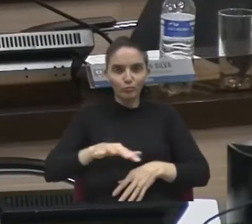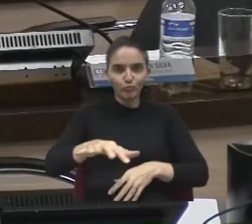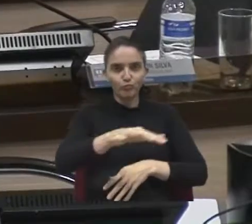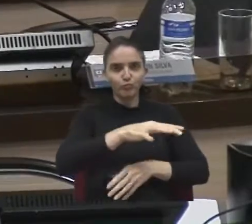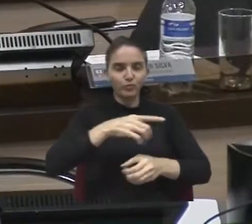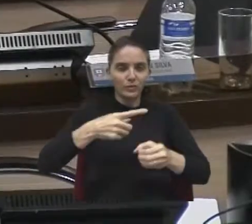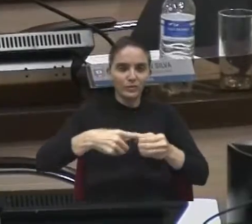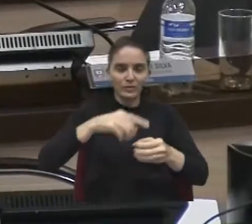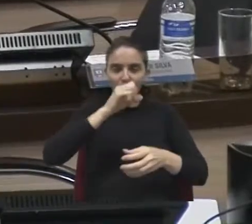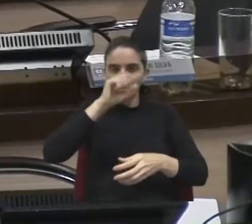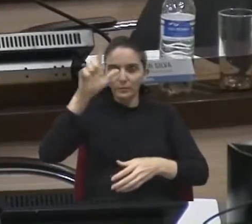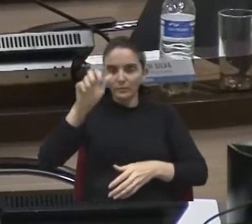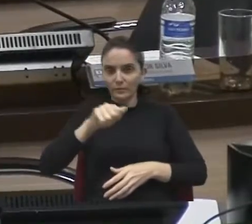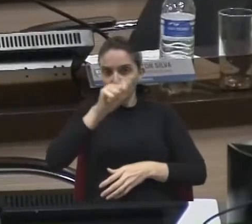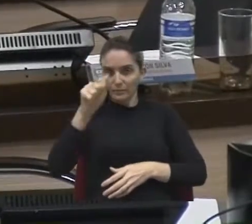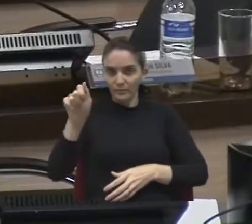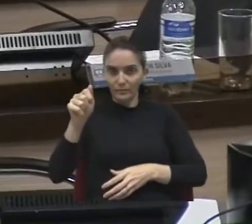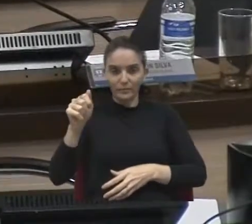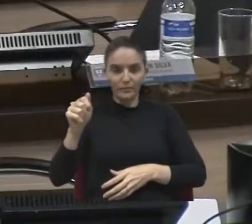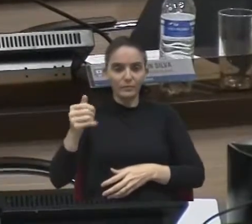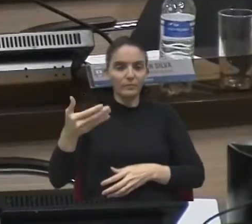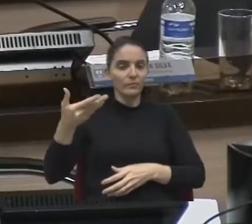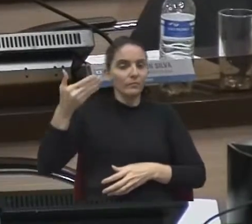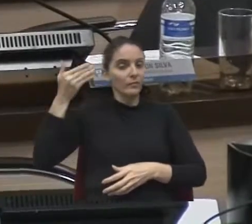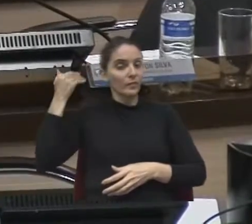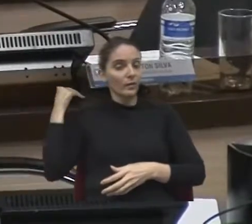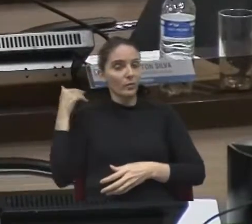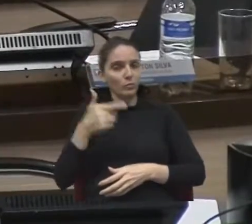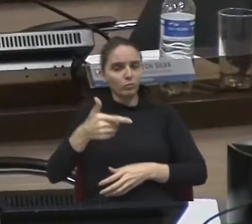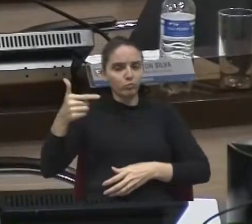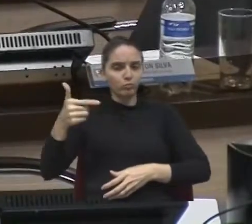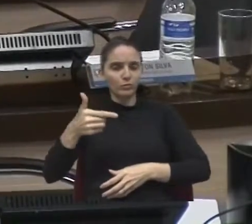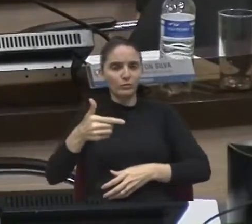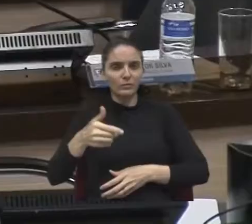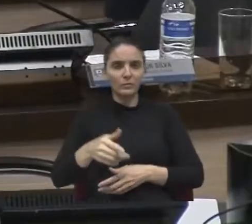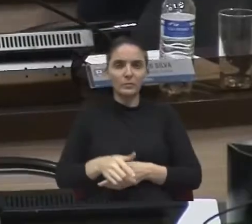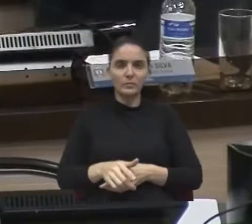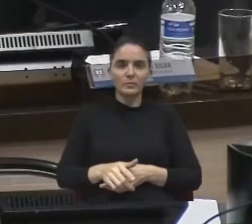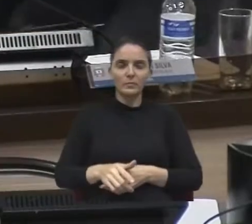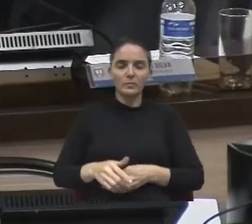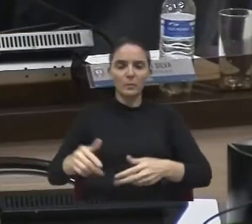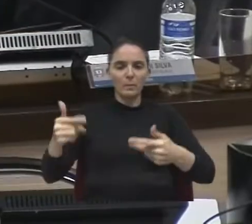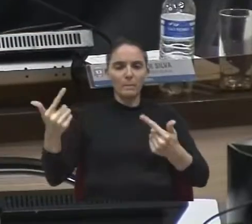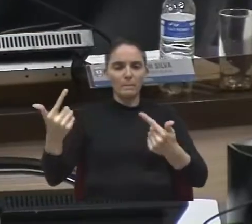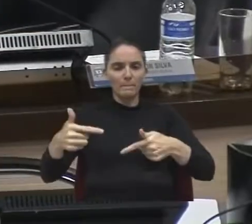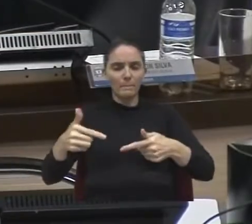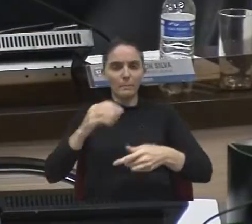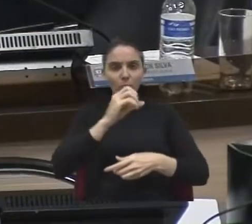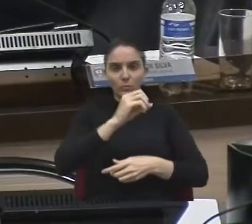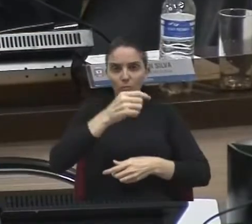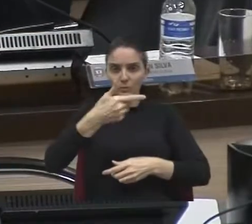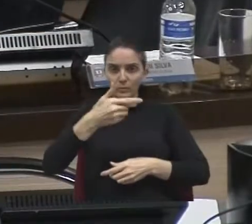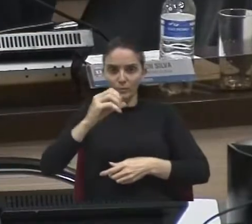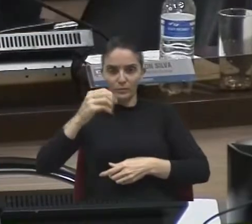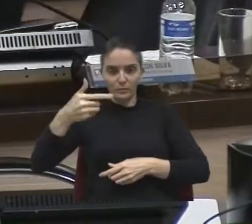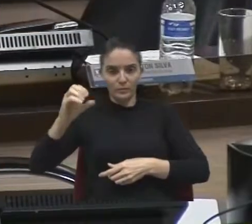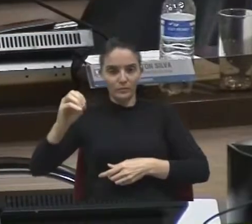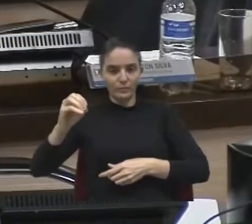dos Antigos Atiradores do Tiro de Guerra 02020, a ATIGEL, fundada em 10 de fevereiro